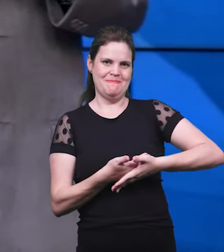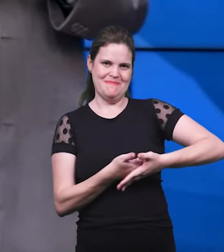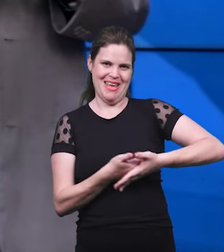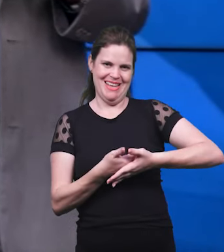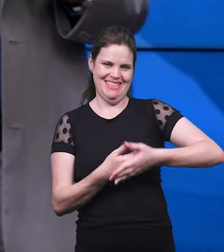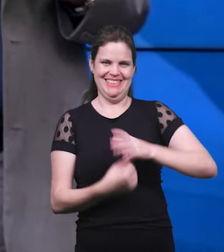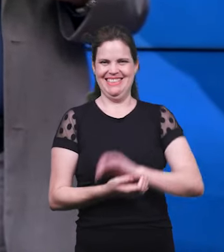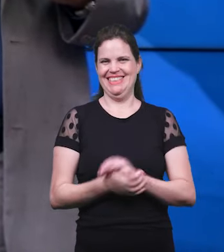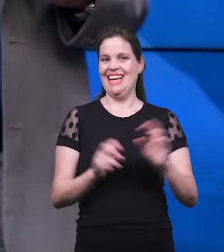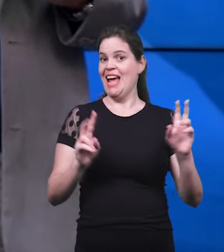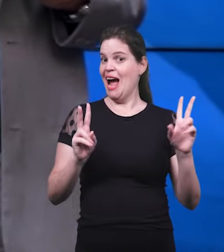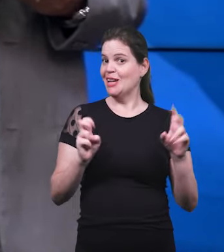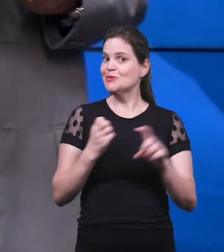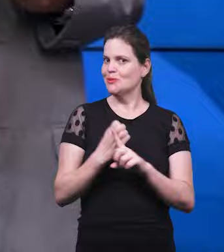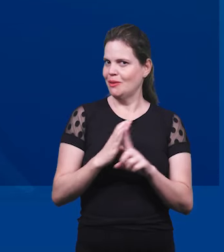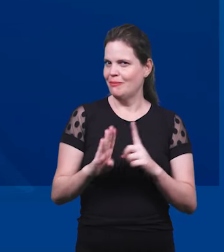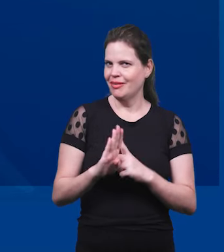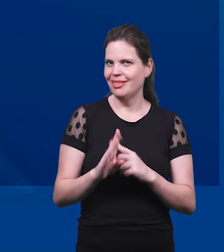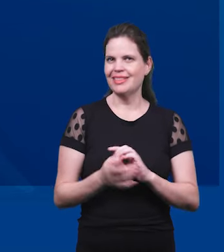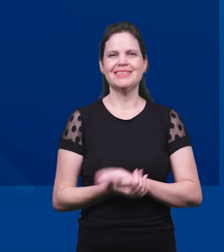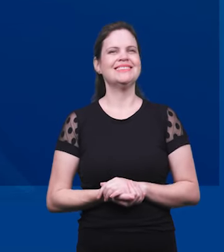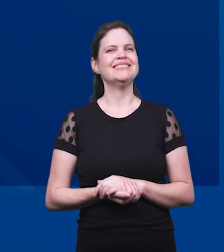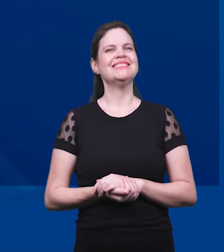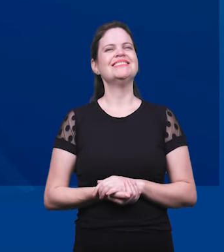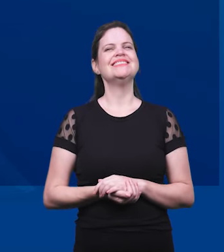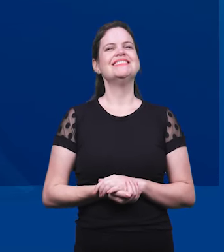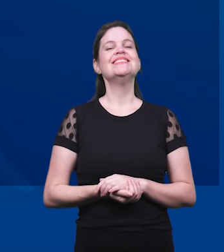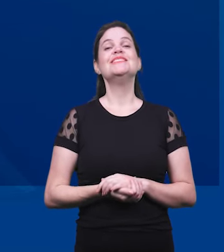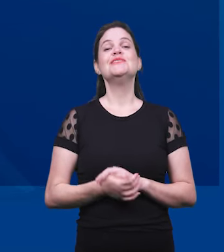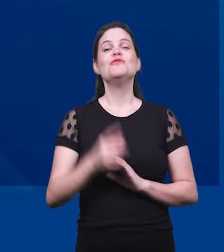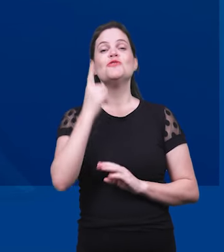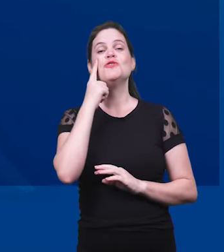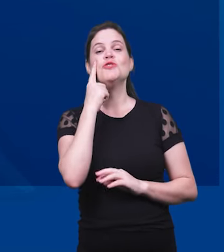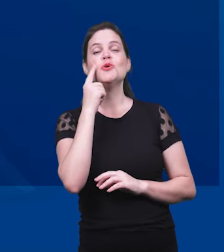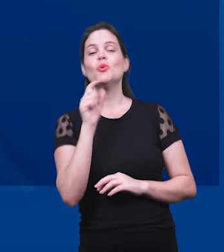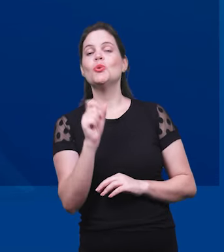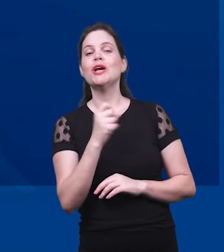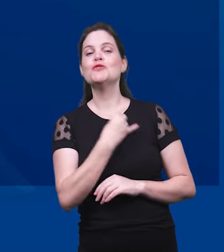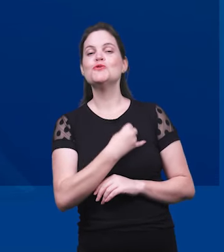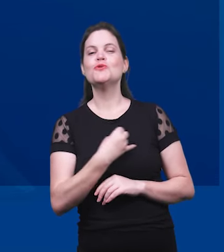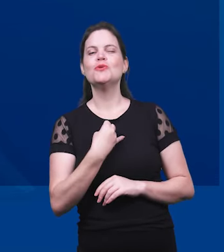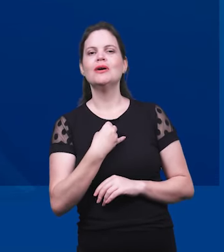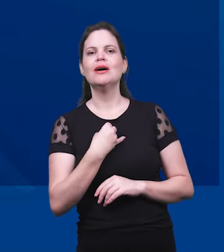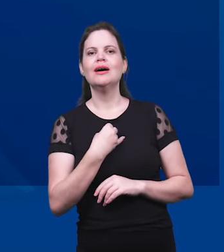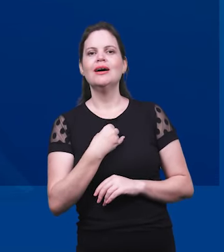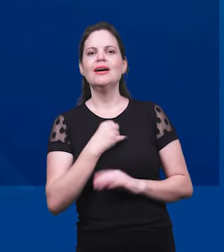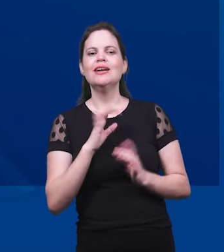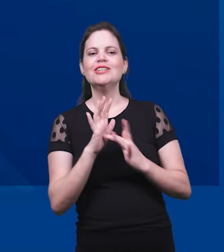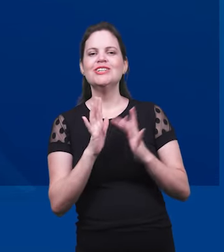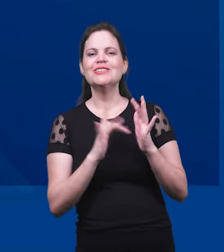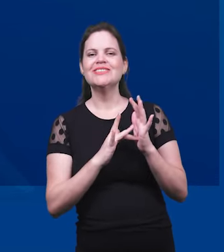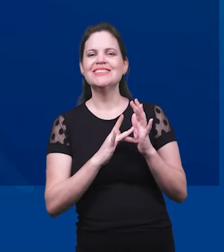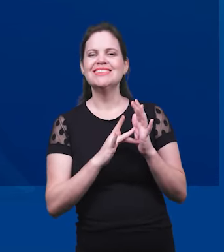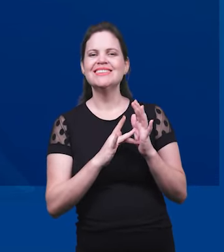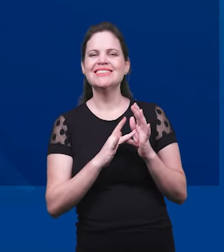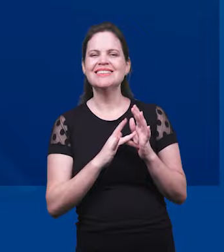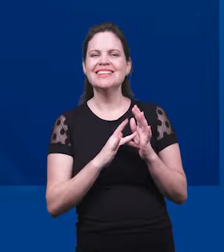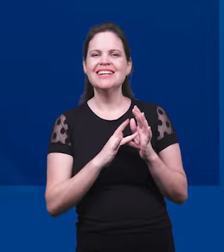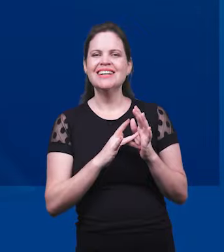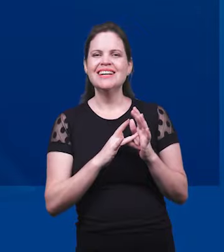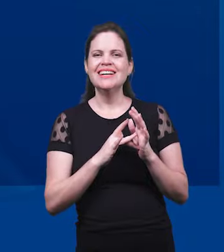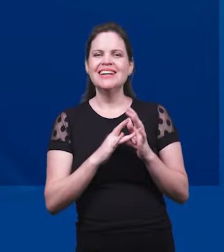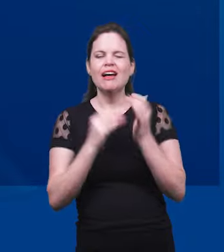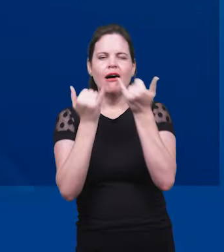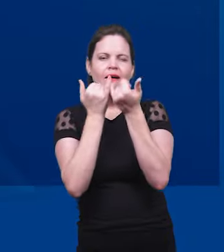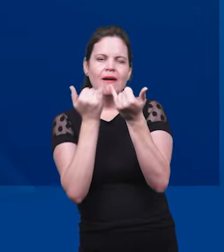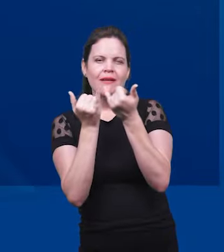nós sobre o assunto da escola bíblica. João. João. Viu. Viu. Jesus. Jesus. A